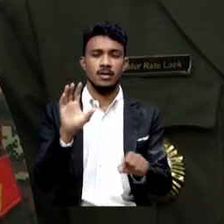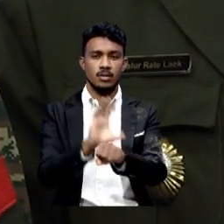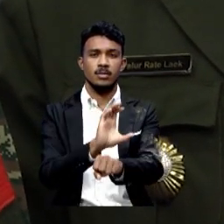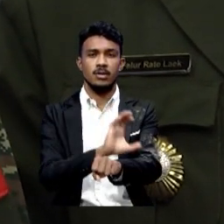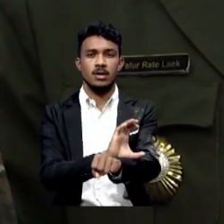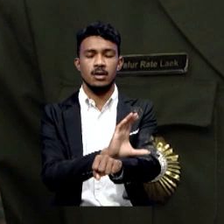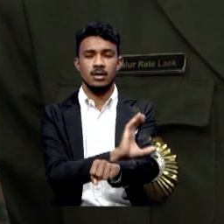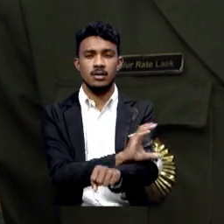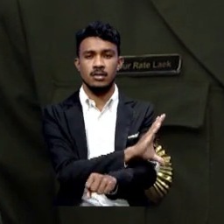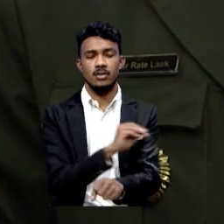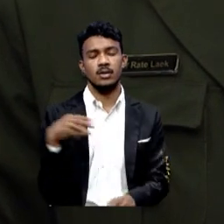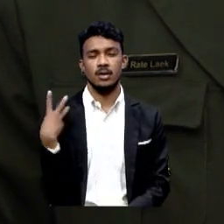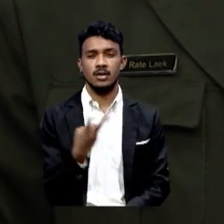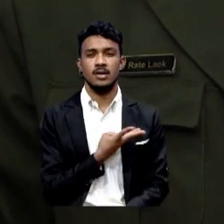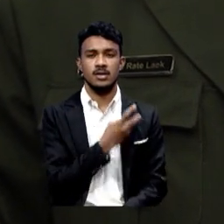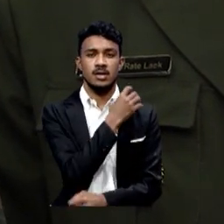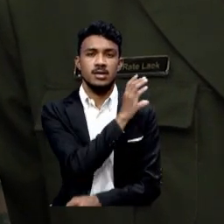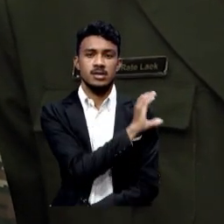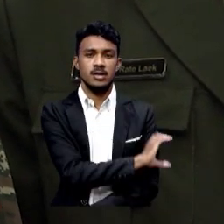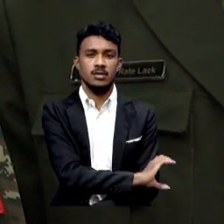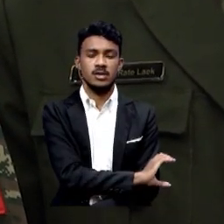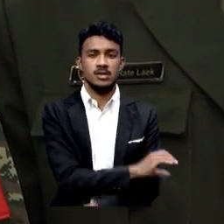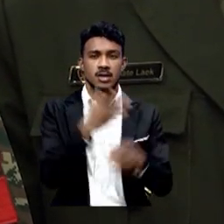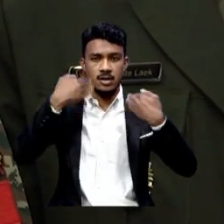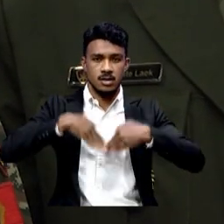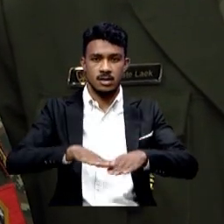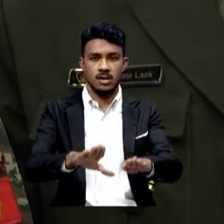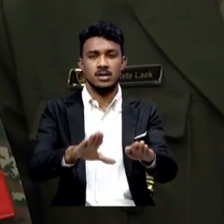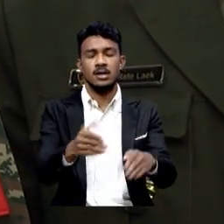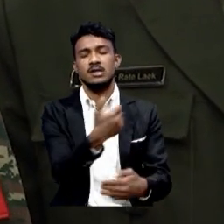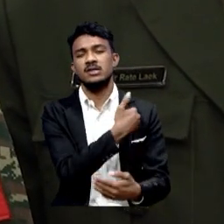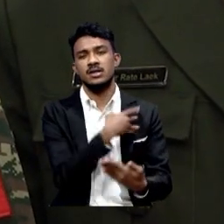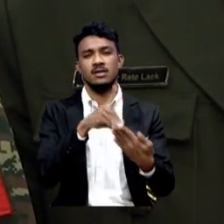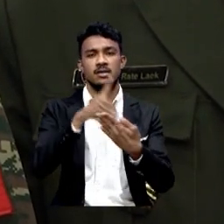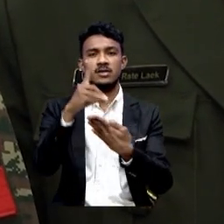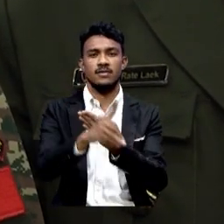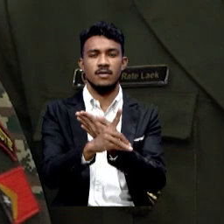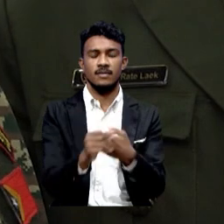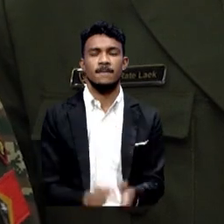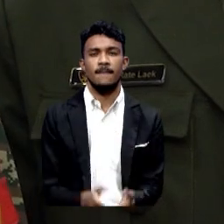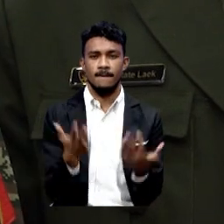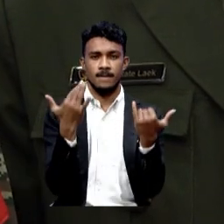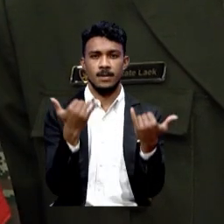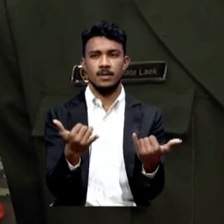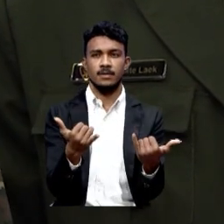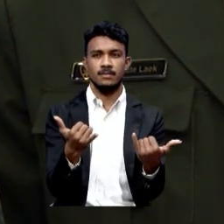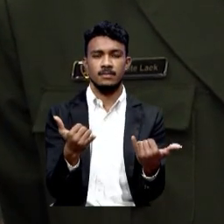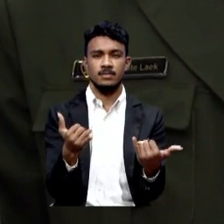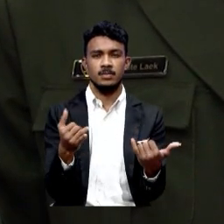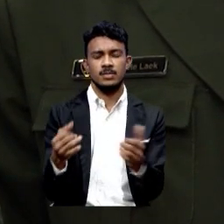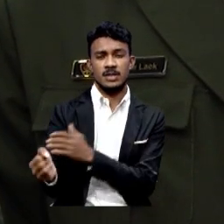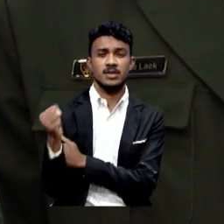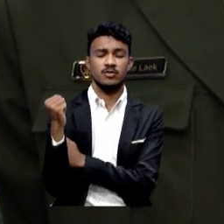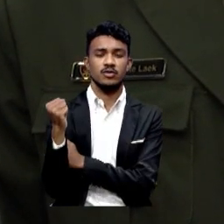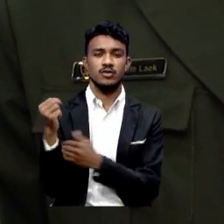a parte tinha segurança marítima, será o que desenvolve. Agora, esforço foi